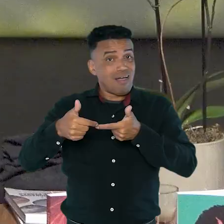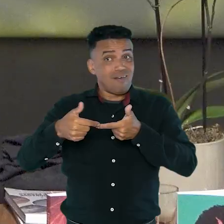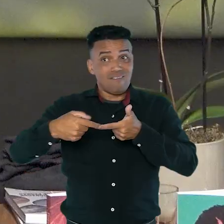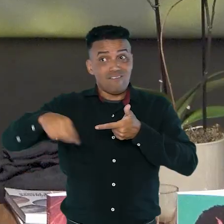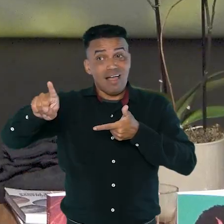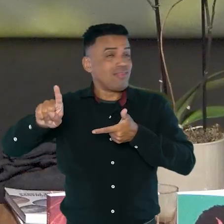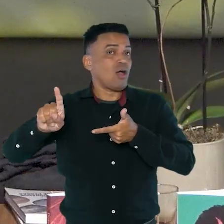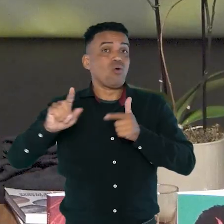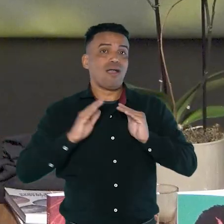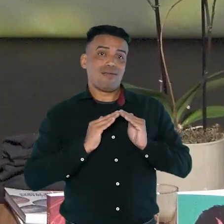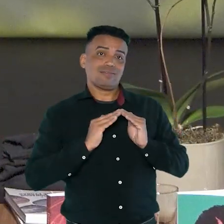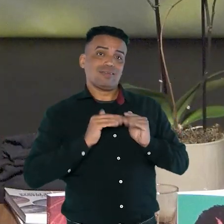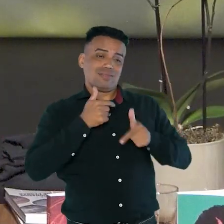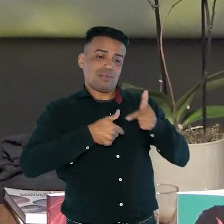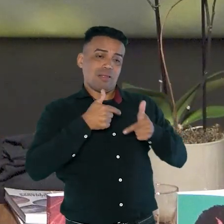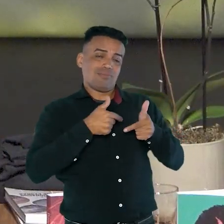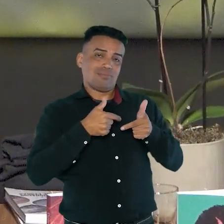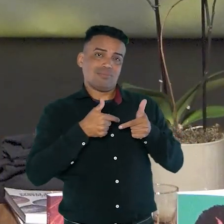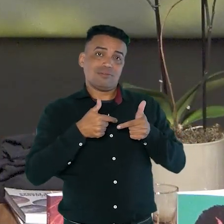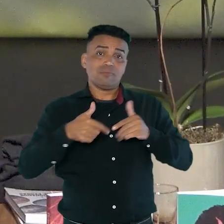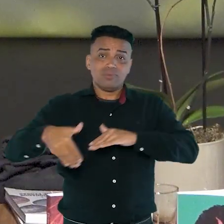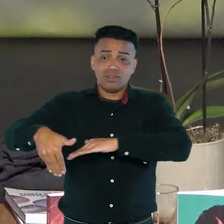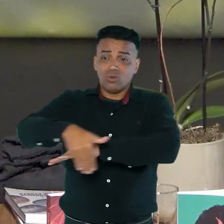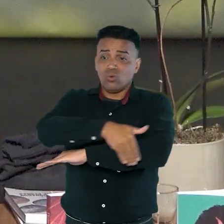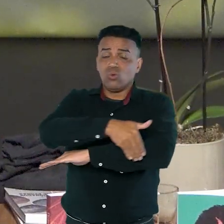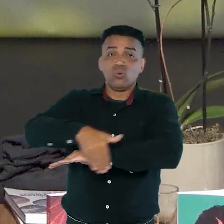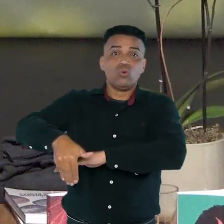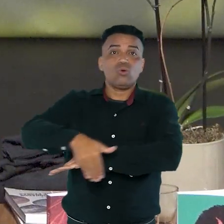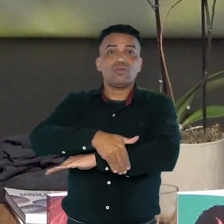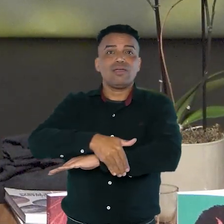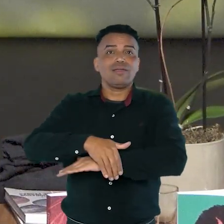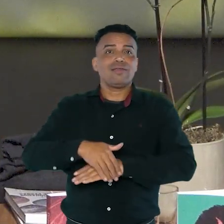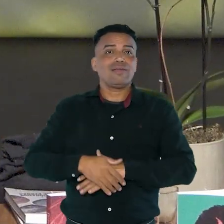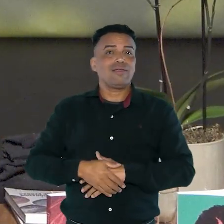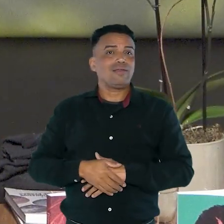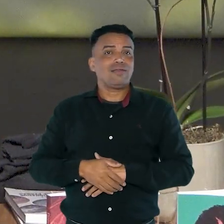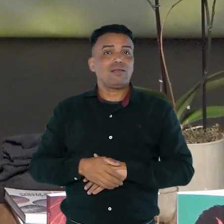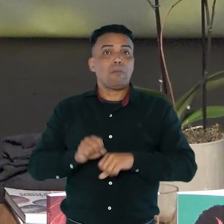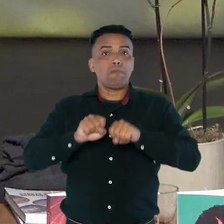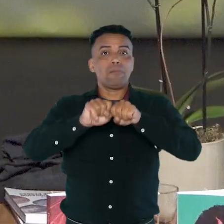trabalhando. Aí você fica dentro de casa. E as ruas foram tomadas pelos ratos.